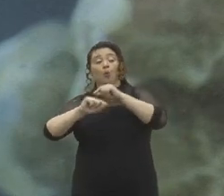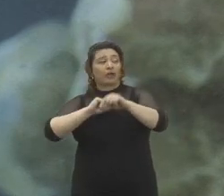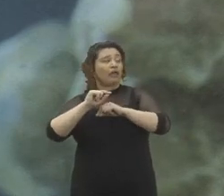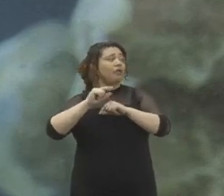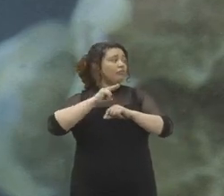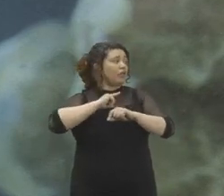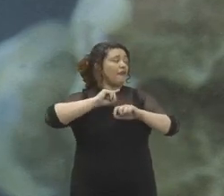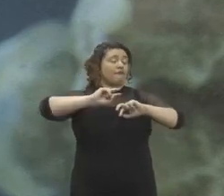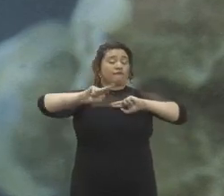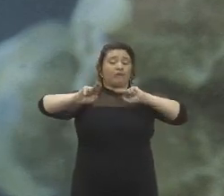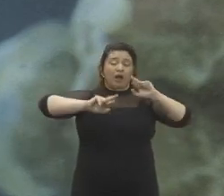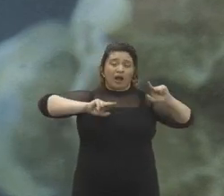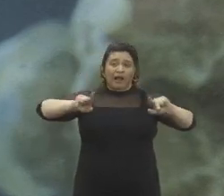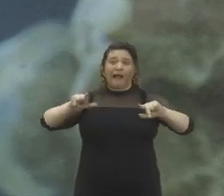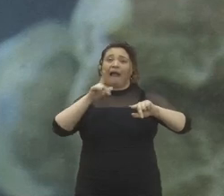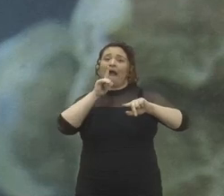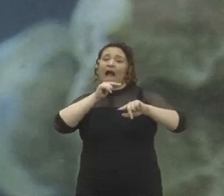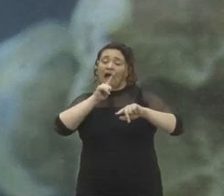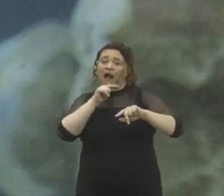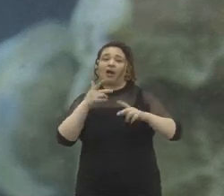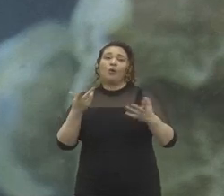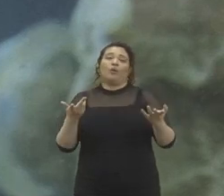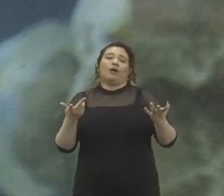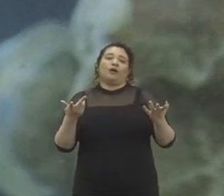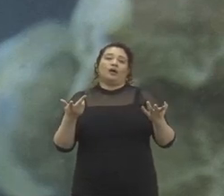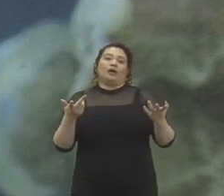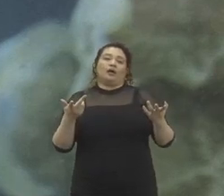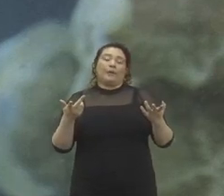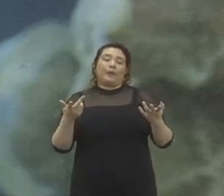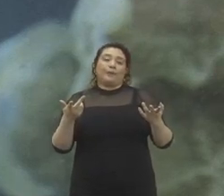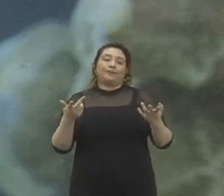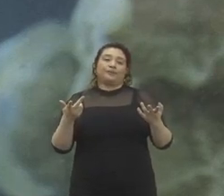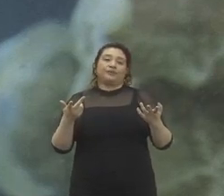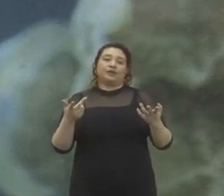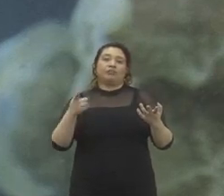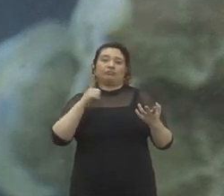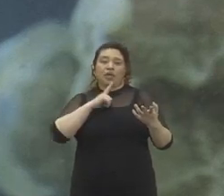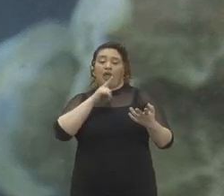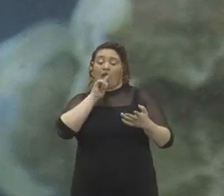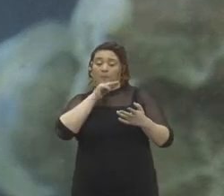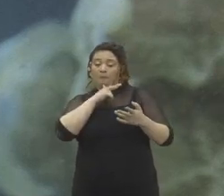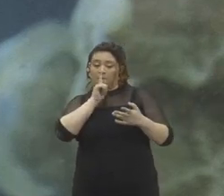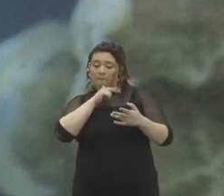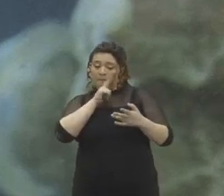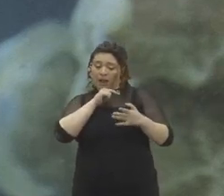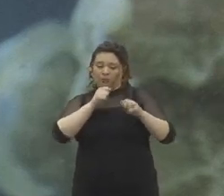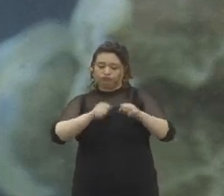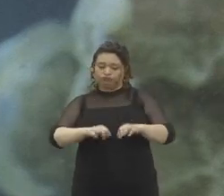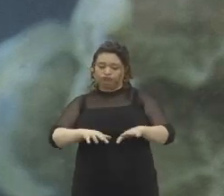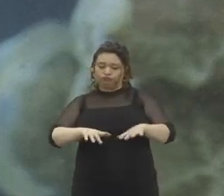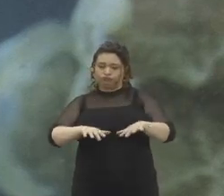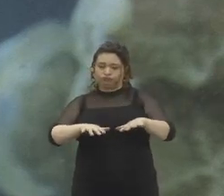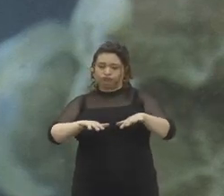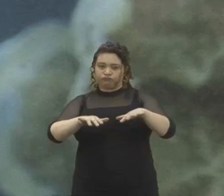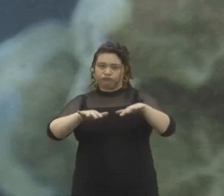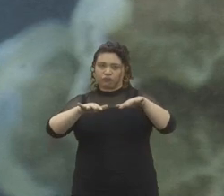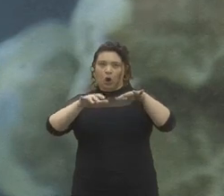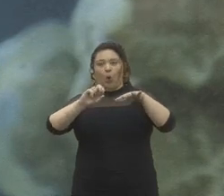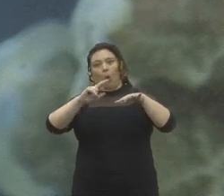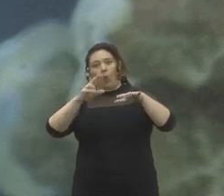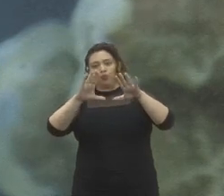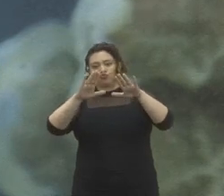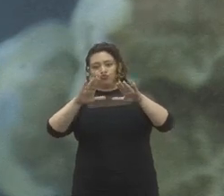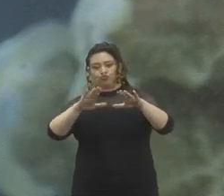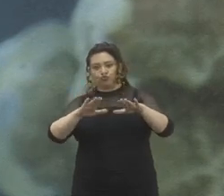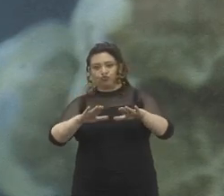fluxos de água já quando a a corrente a a maré sobe desce aquilo também eh vai